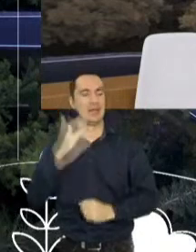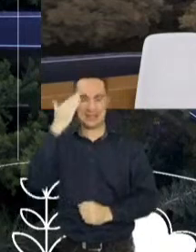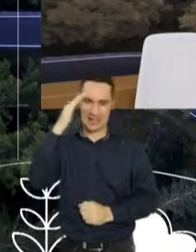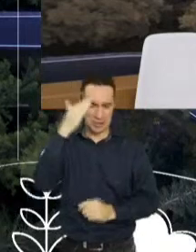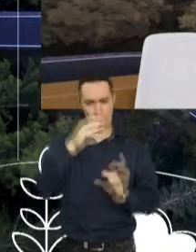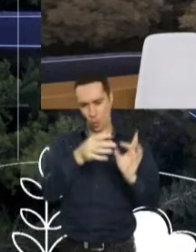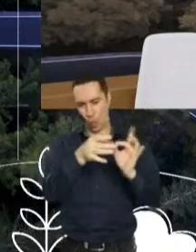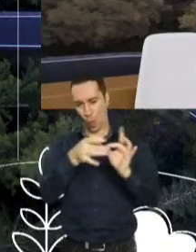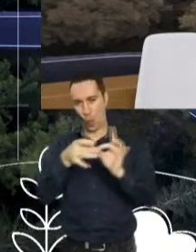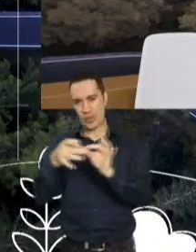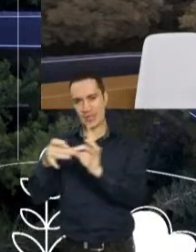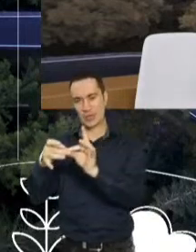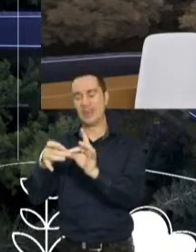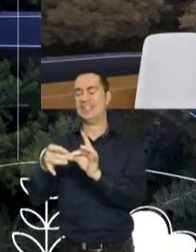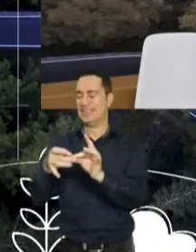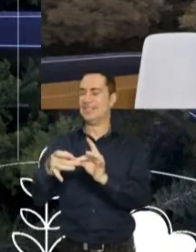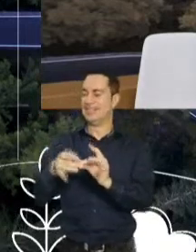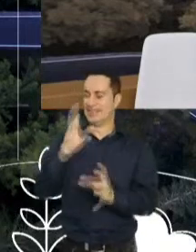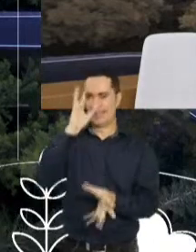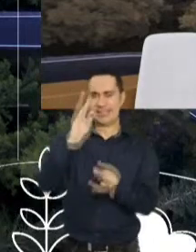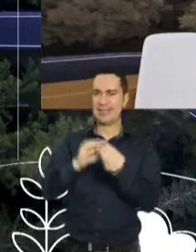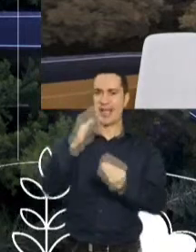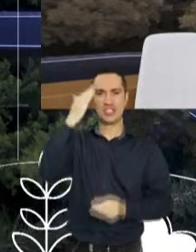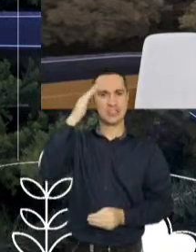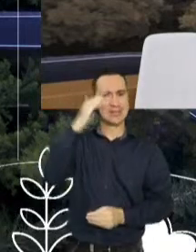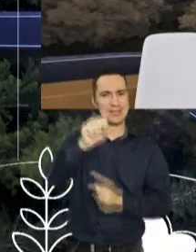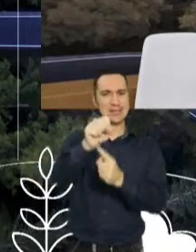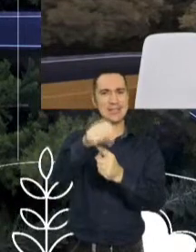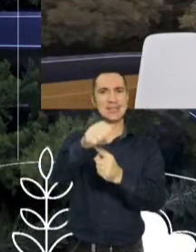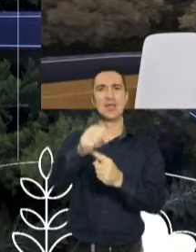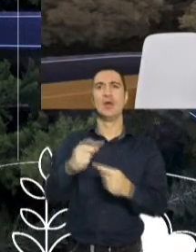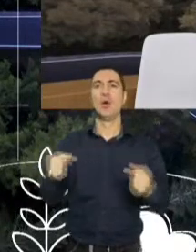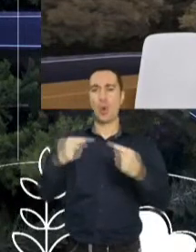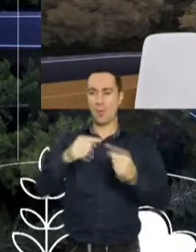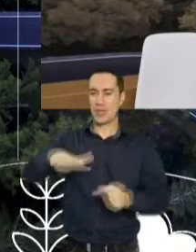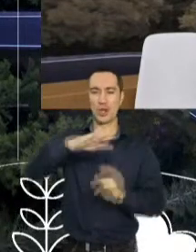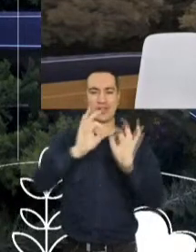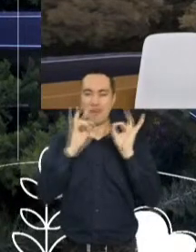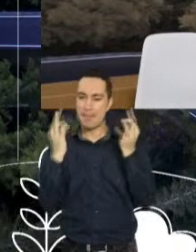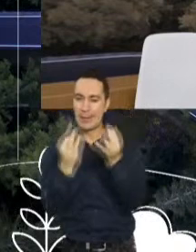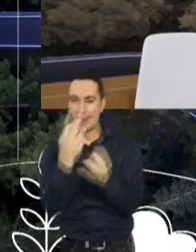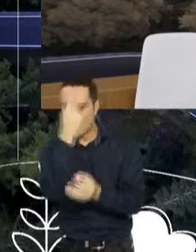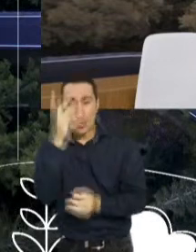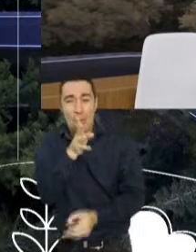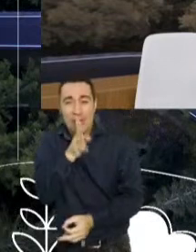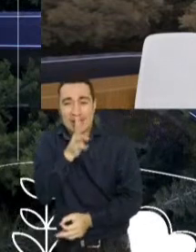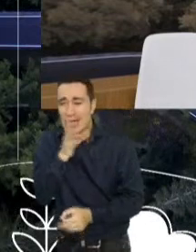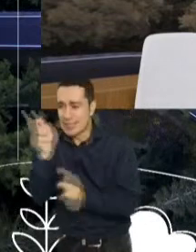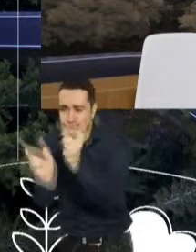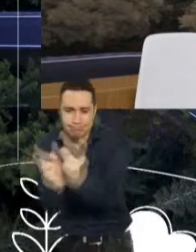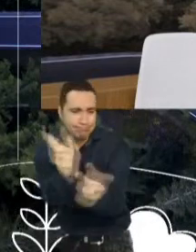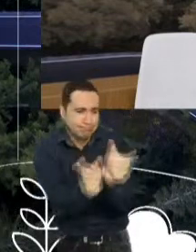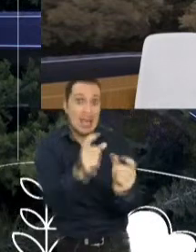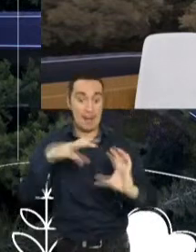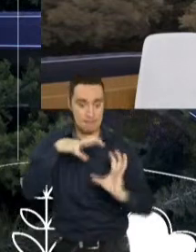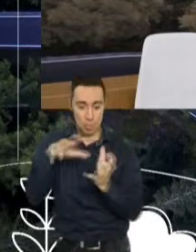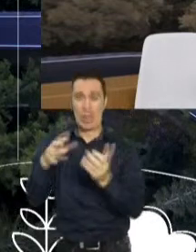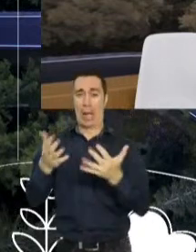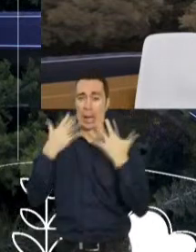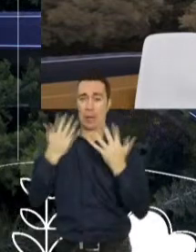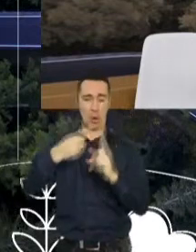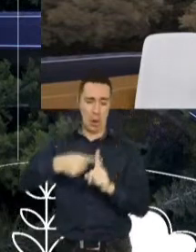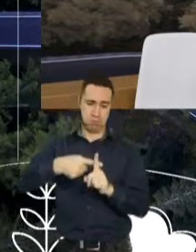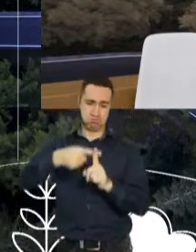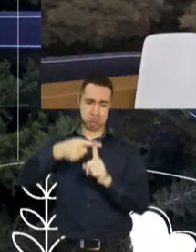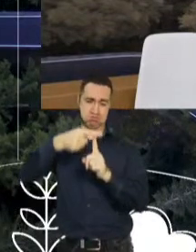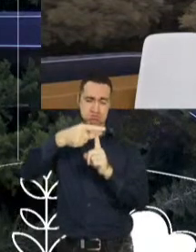nossa realidade, para o nosso dia a dia, para o nosso seio familiar, as pessoas que a gente conhece, os efeitos das mudanças